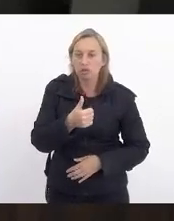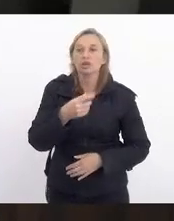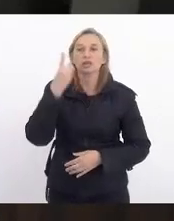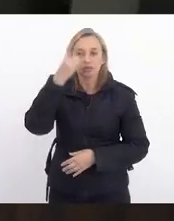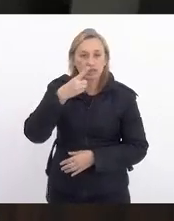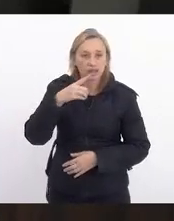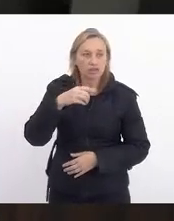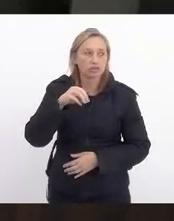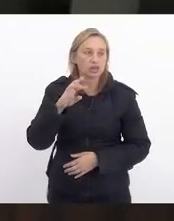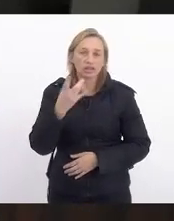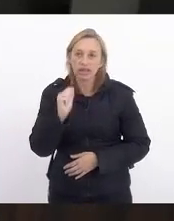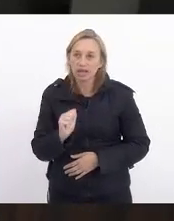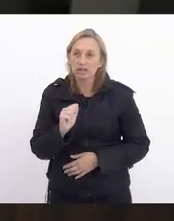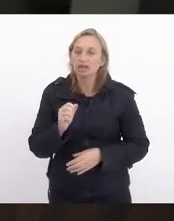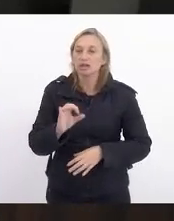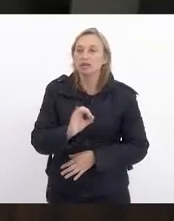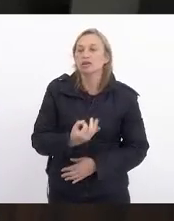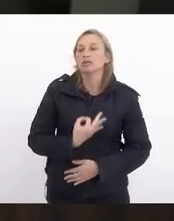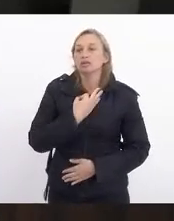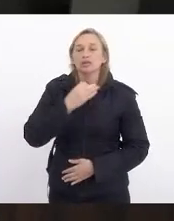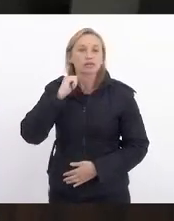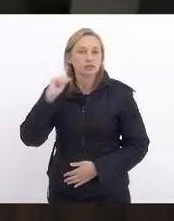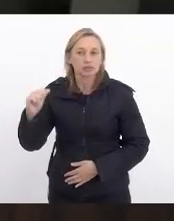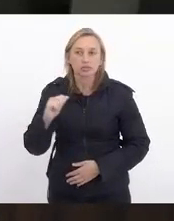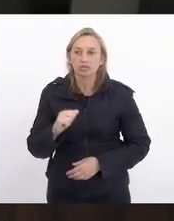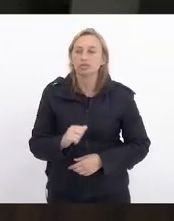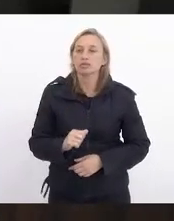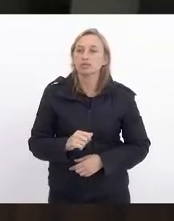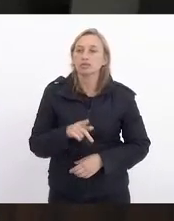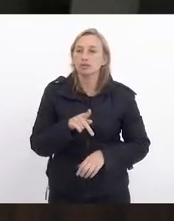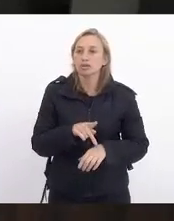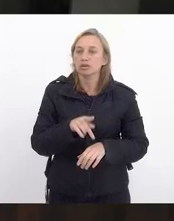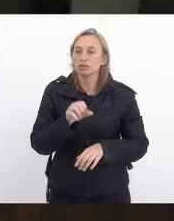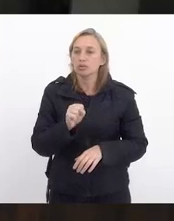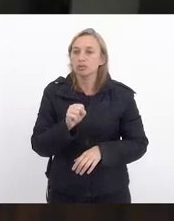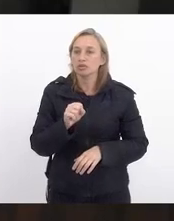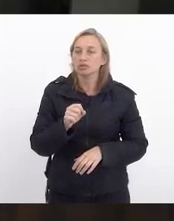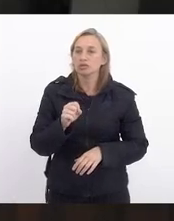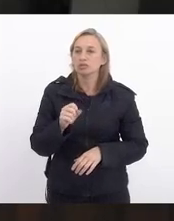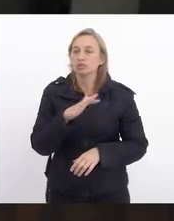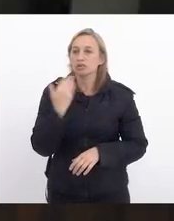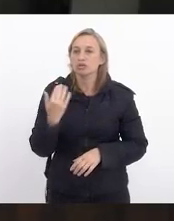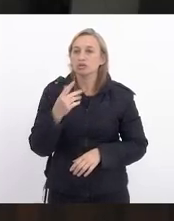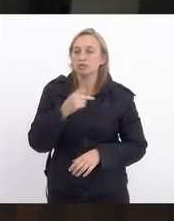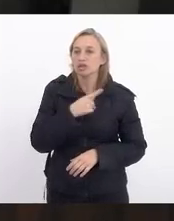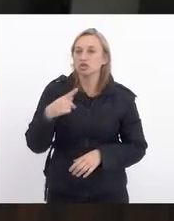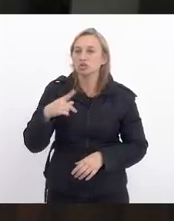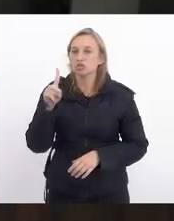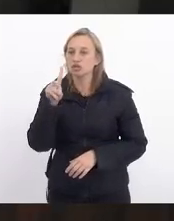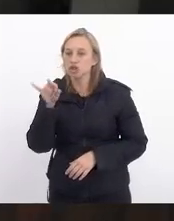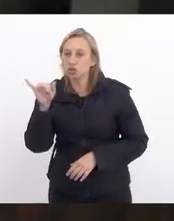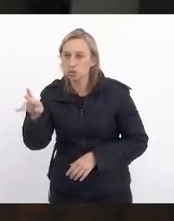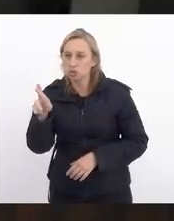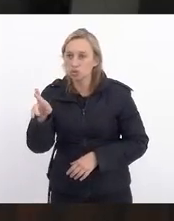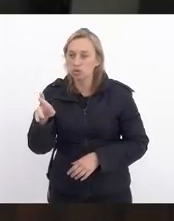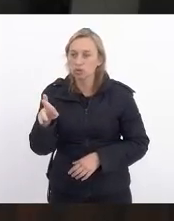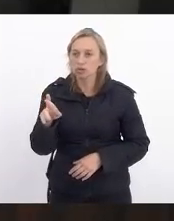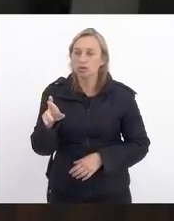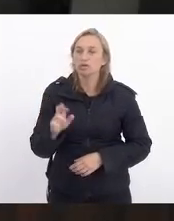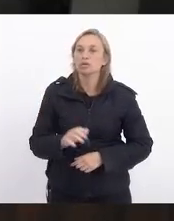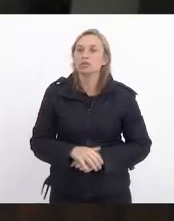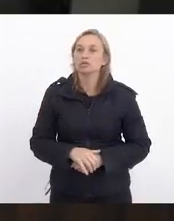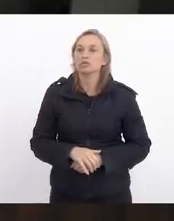deputado mas canela concede medalha Tiradentes e respectivo diploma Após morte em ao pastor virtual Amorim em